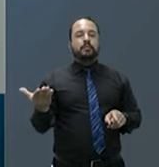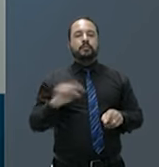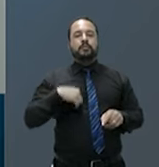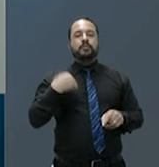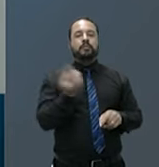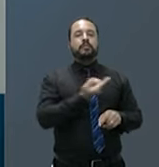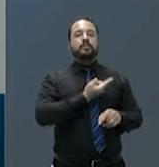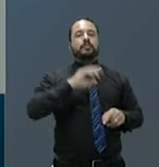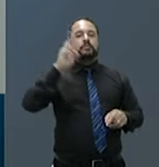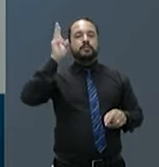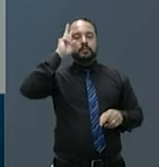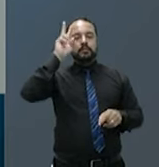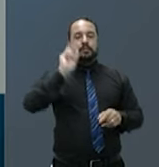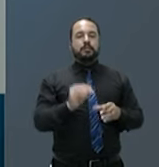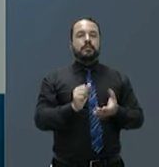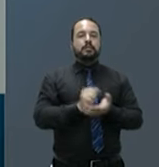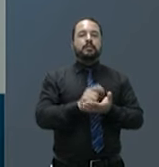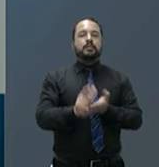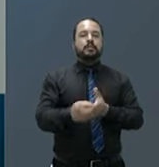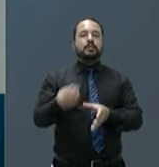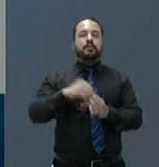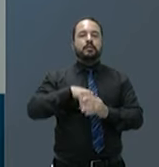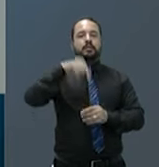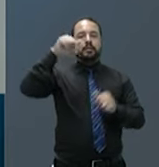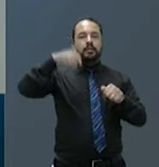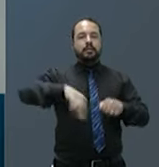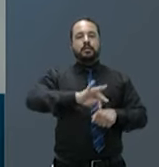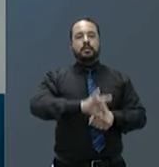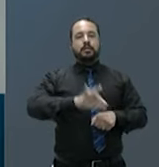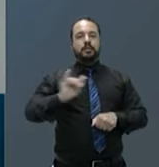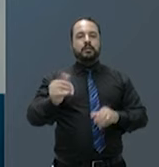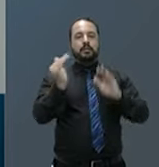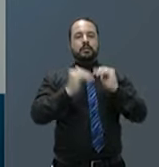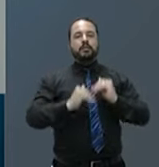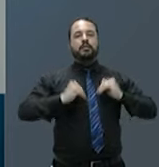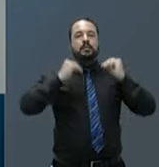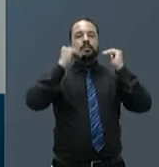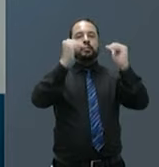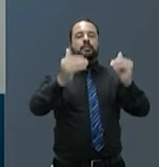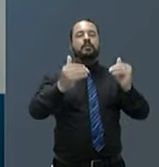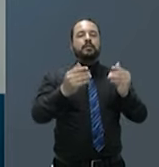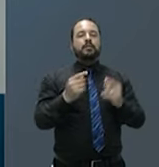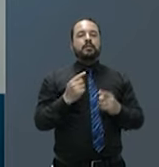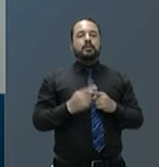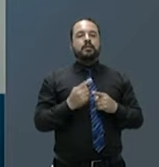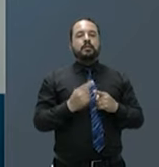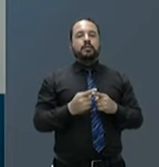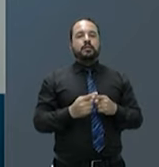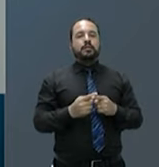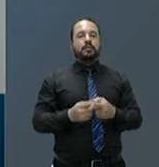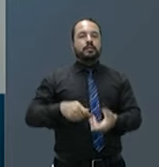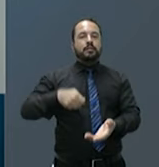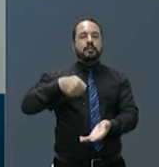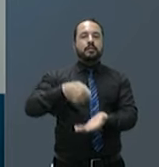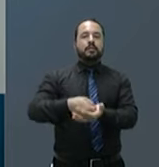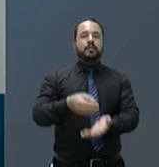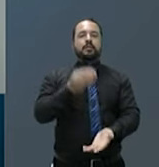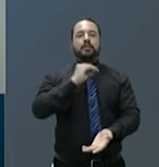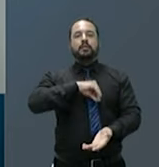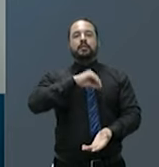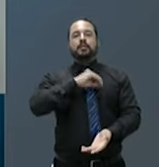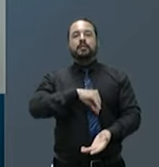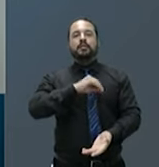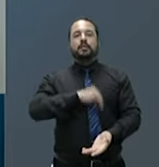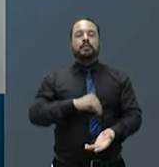o agravo interno aqui no STJ tem sido objeto de condenação e honorários de sucumbência recursal